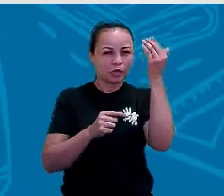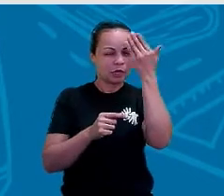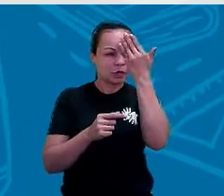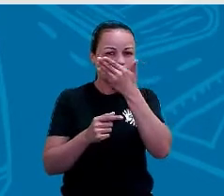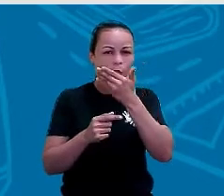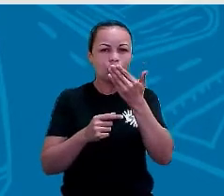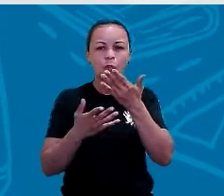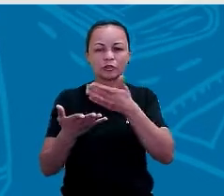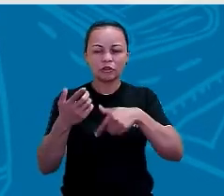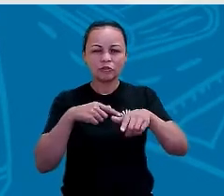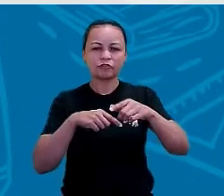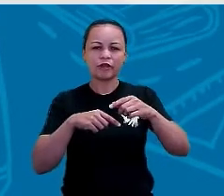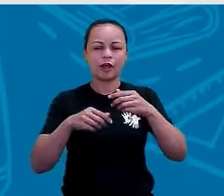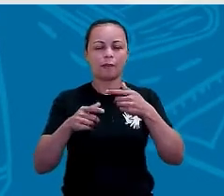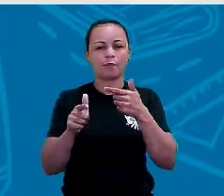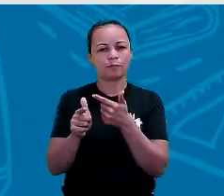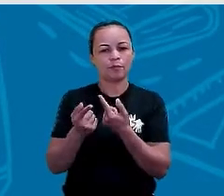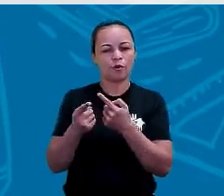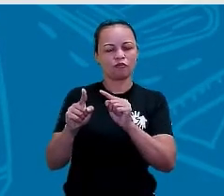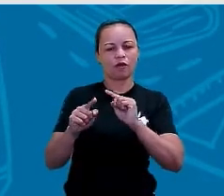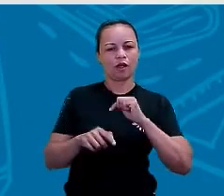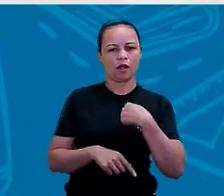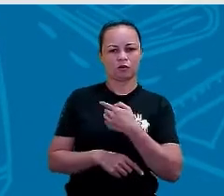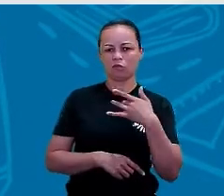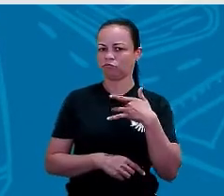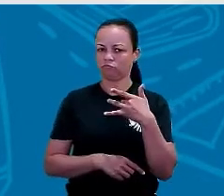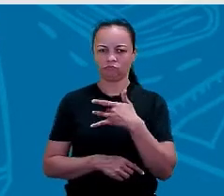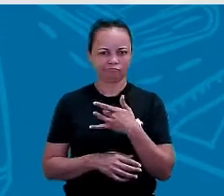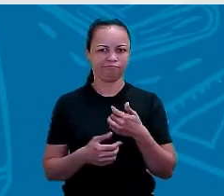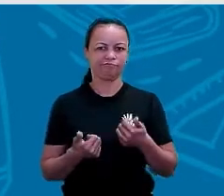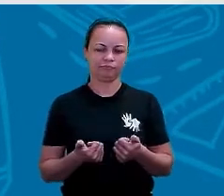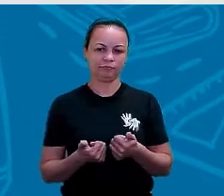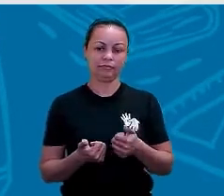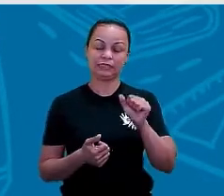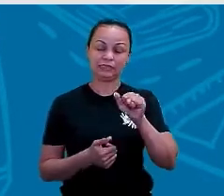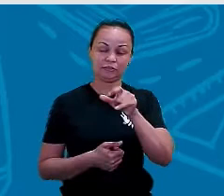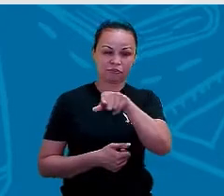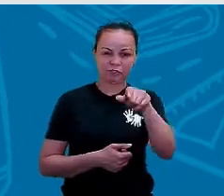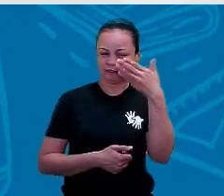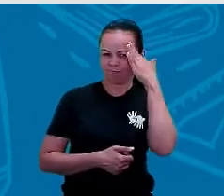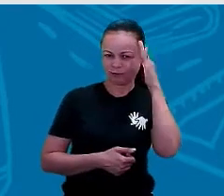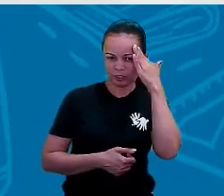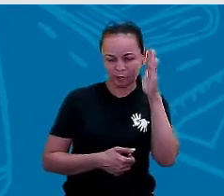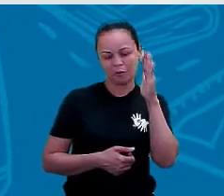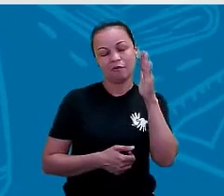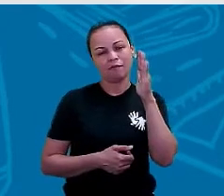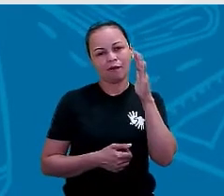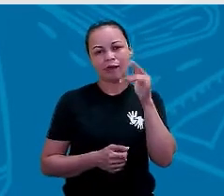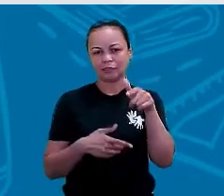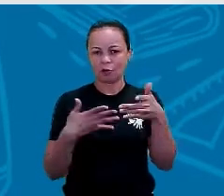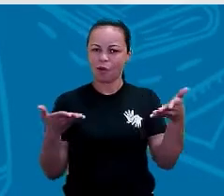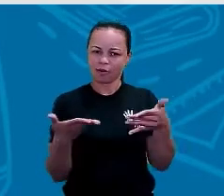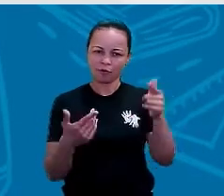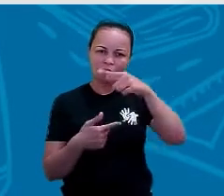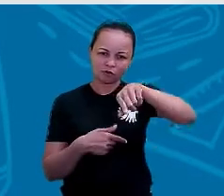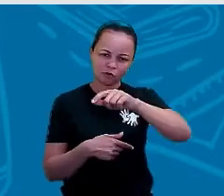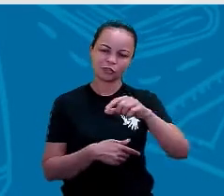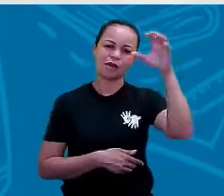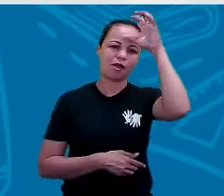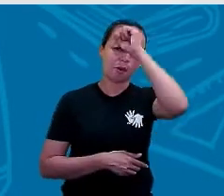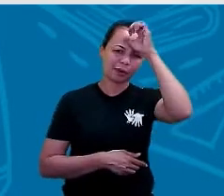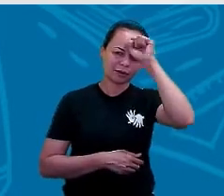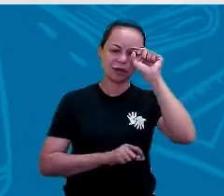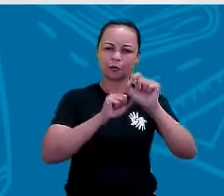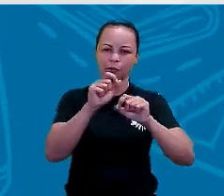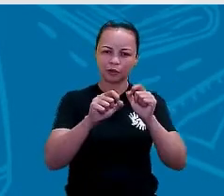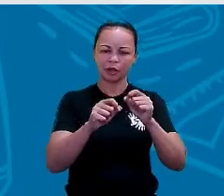à nossa saúde, tá certo? Portanto, se você não sabia, fique sabendo que na nossa pele e no nosso intestino